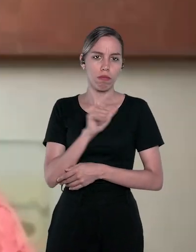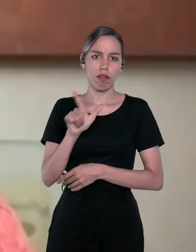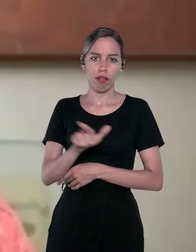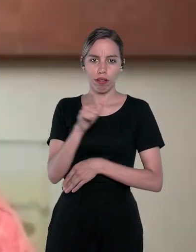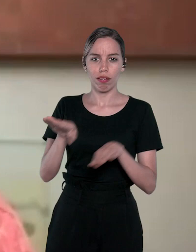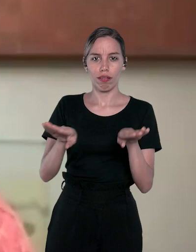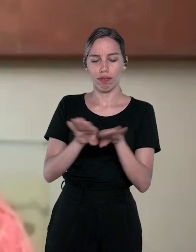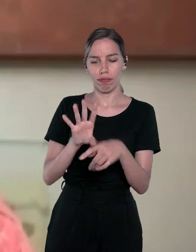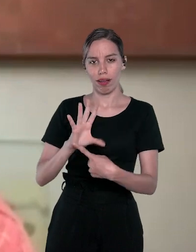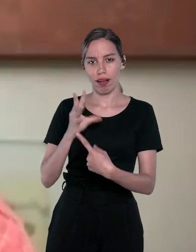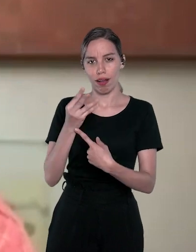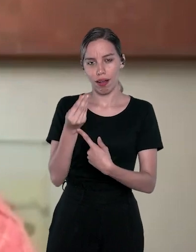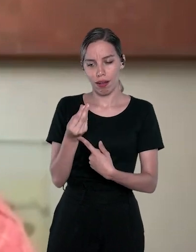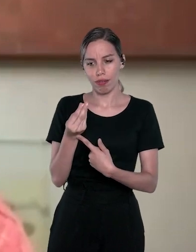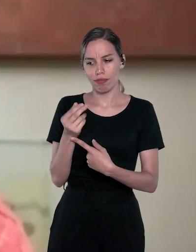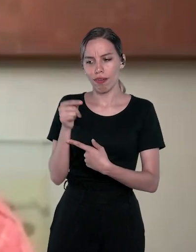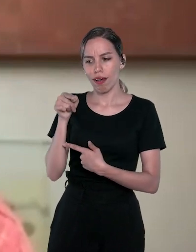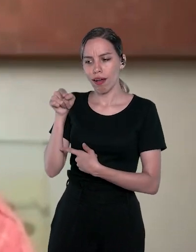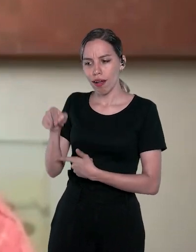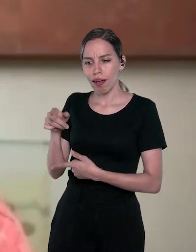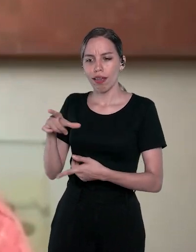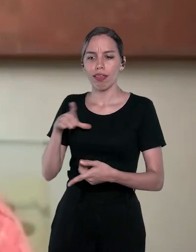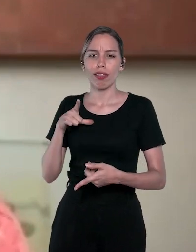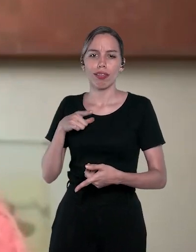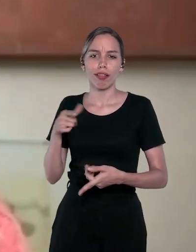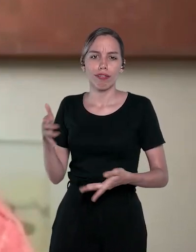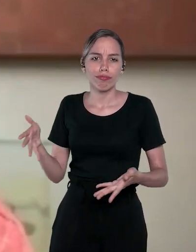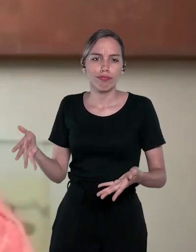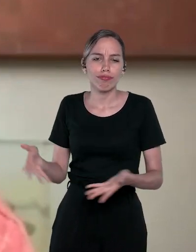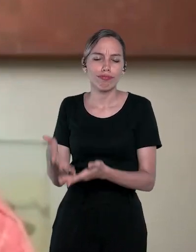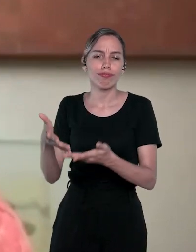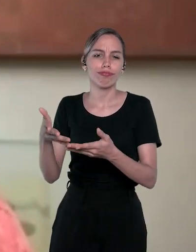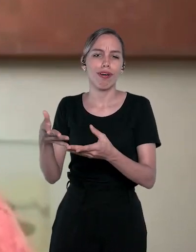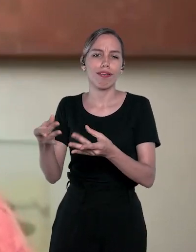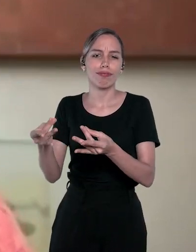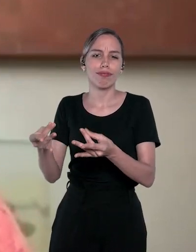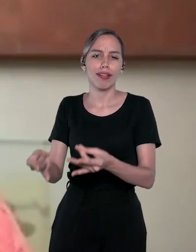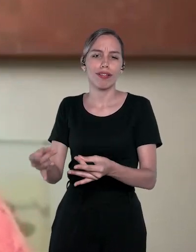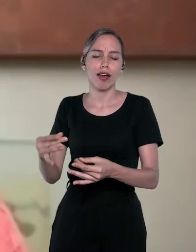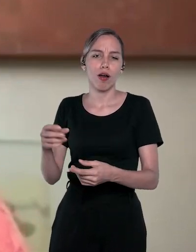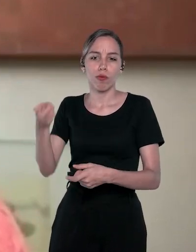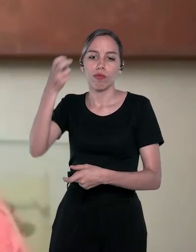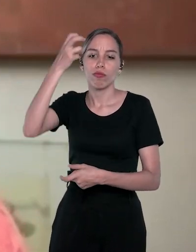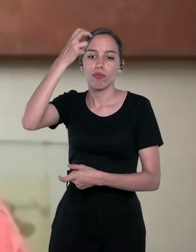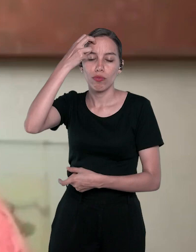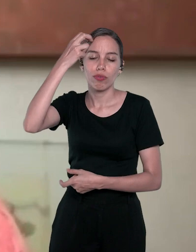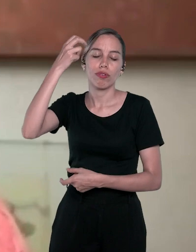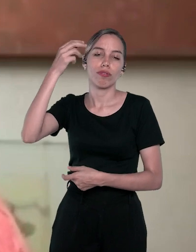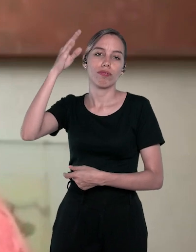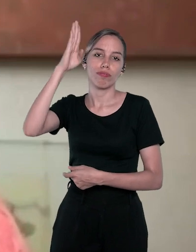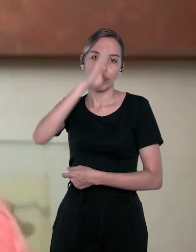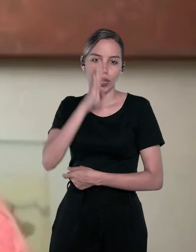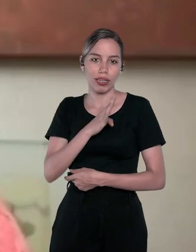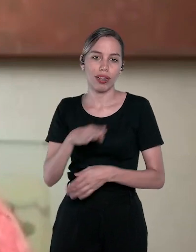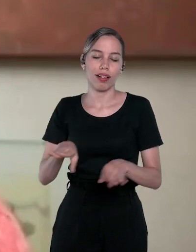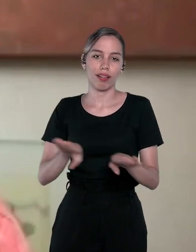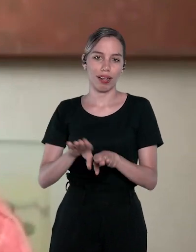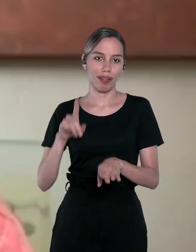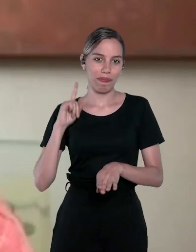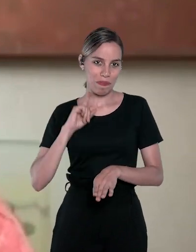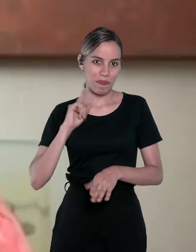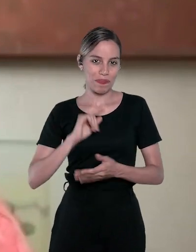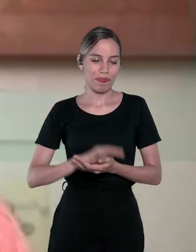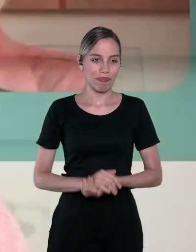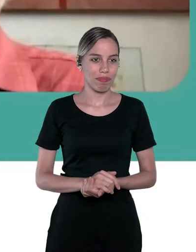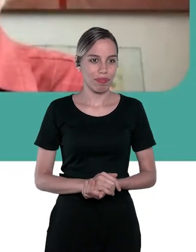uma verdadeira grife da cultura mineira e brasileira. Muito prazer e uma boa noite a